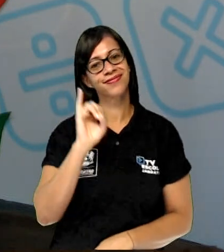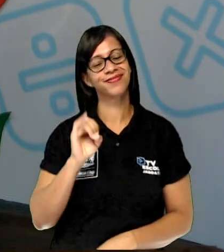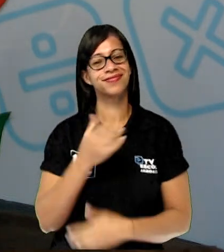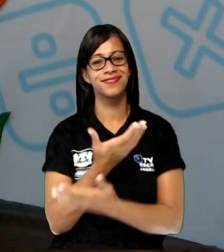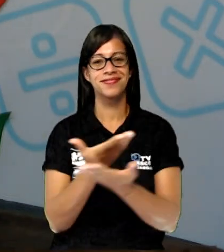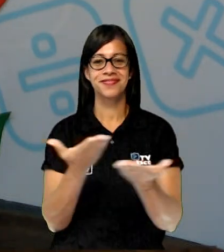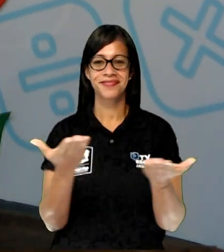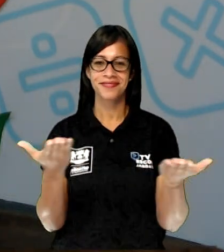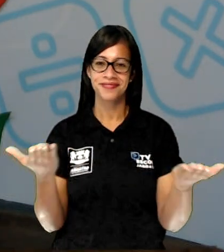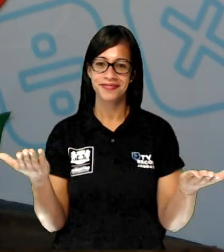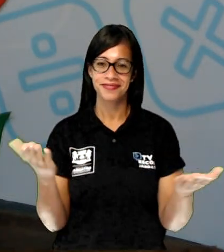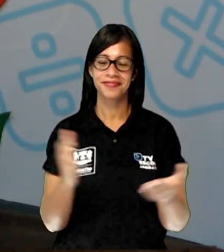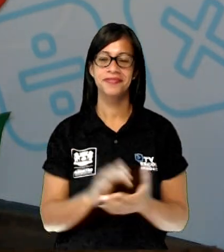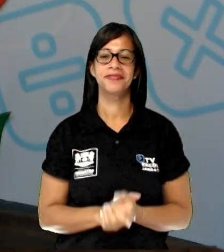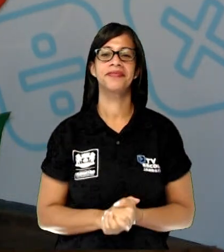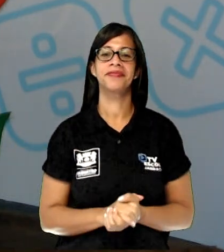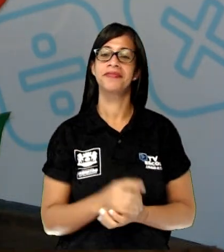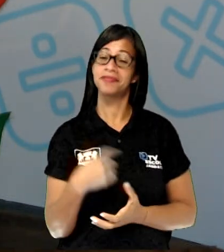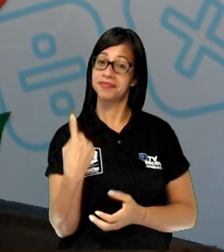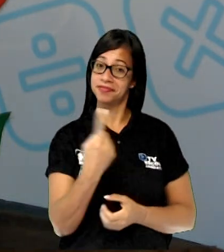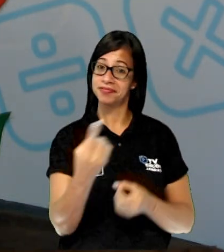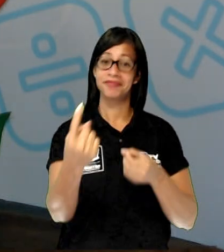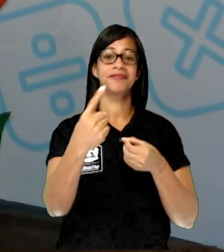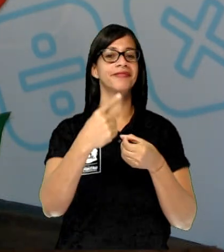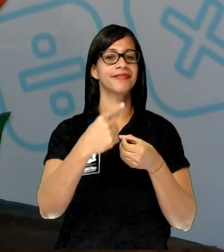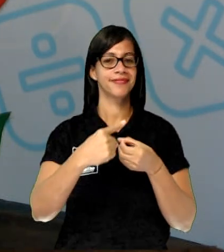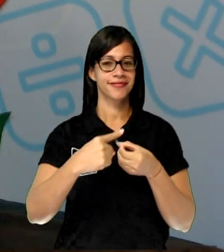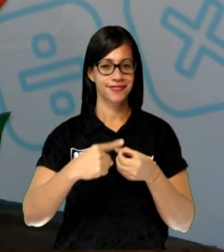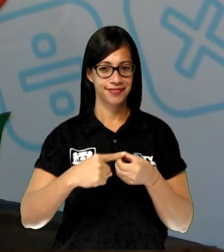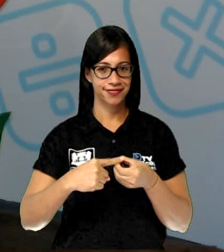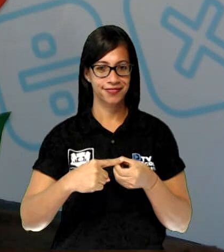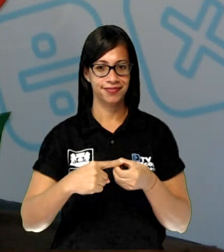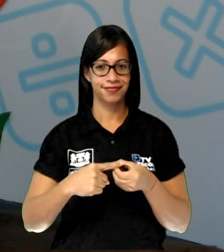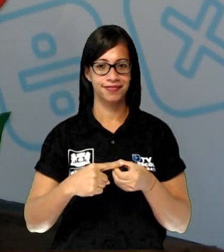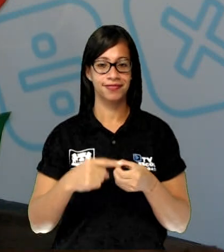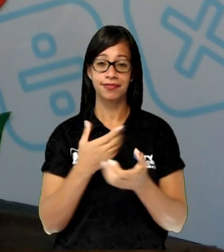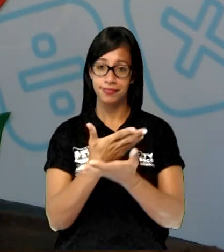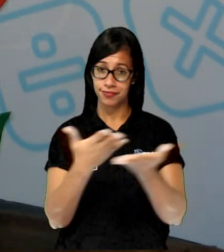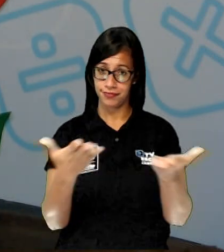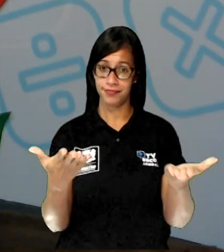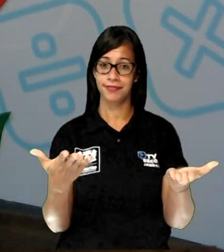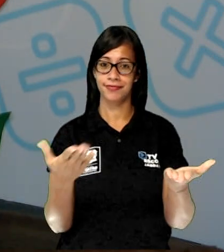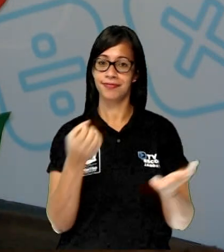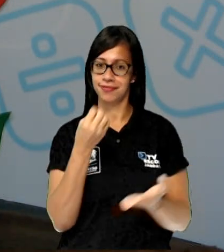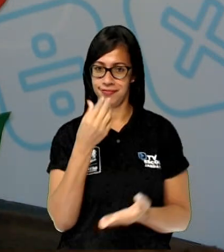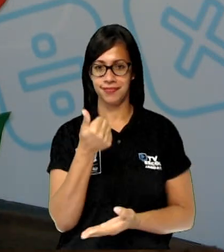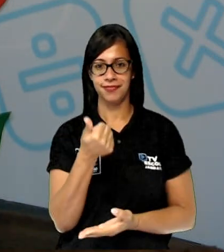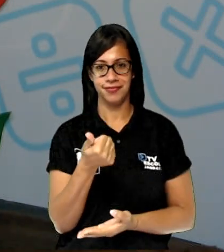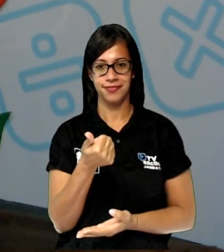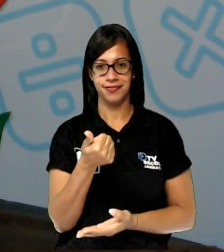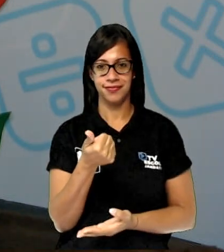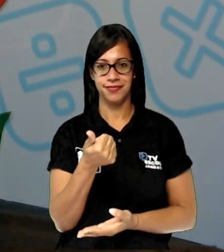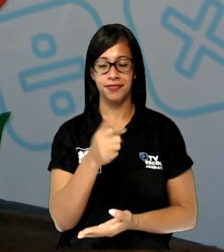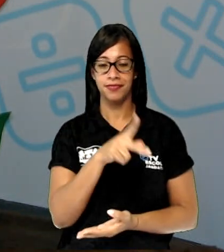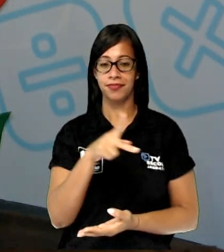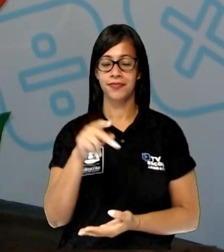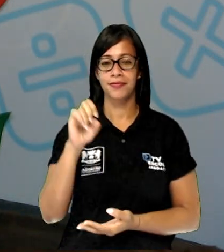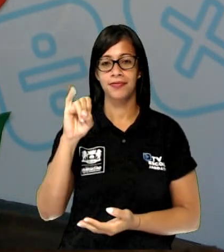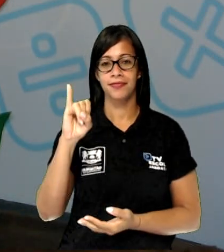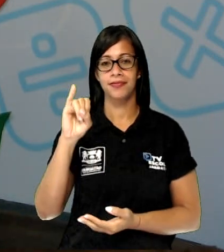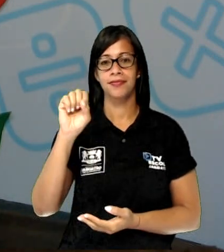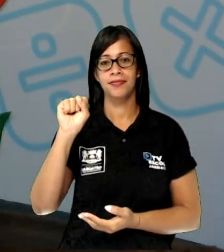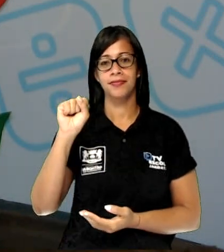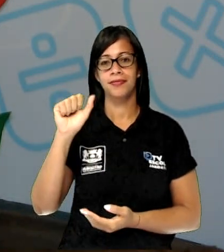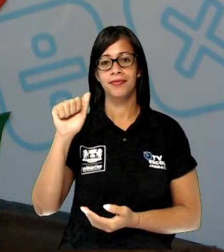crianças! Estamos de volta! Como vocês estão aí? Tudo bem? Eu sou a professora Isabelle e estamos